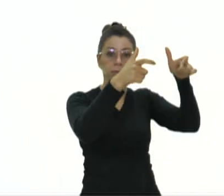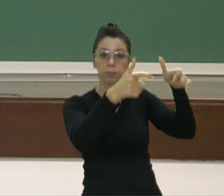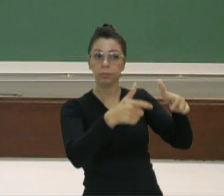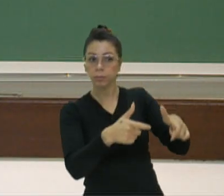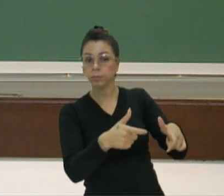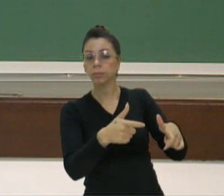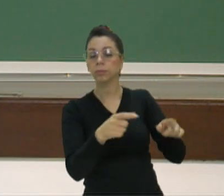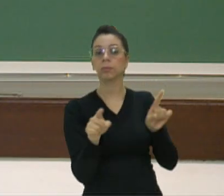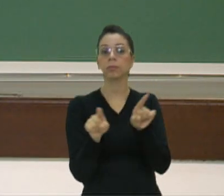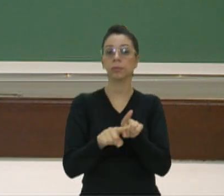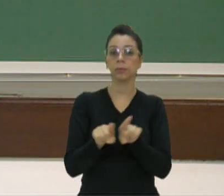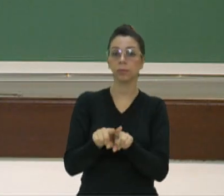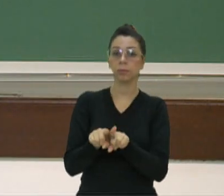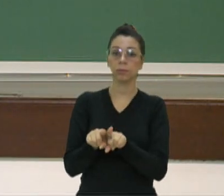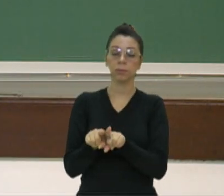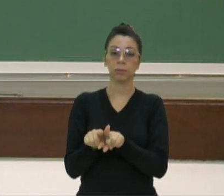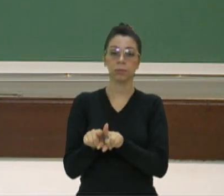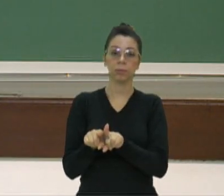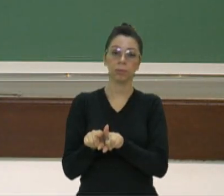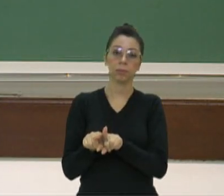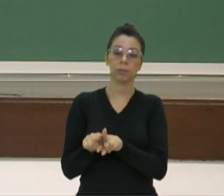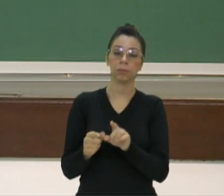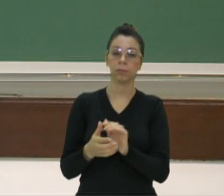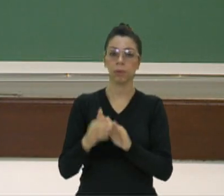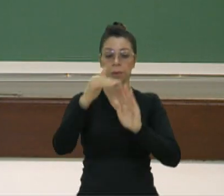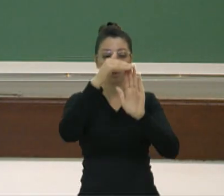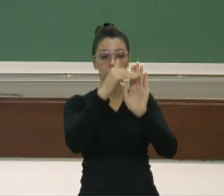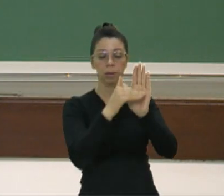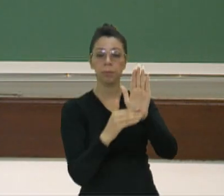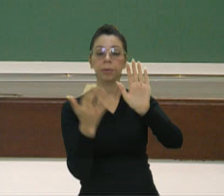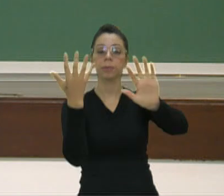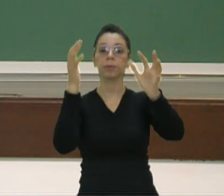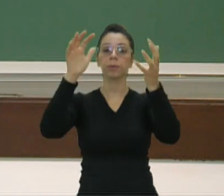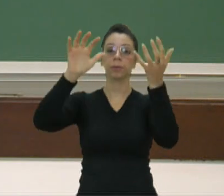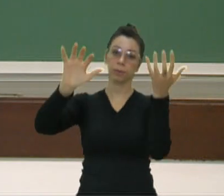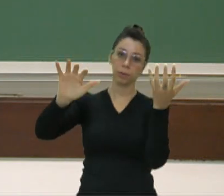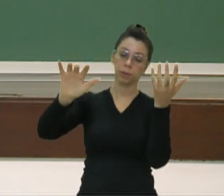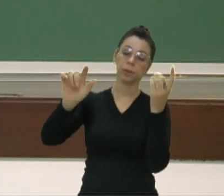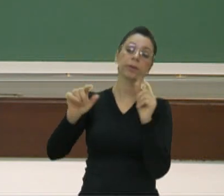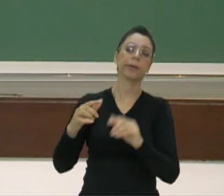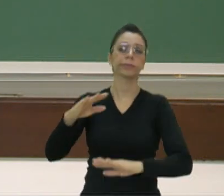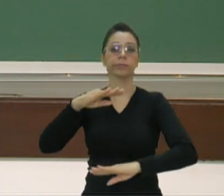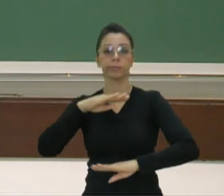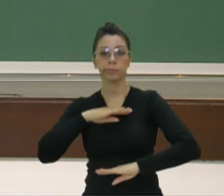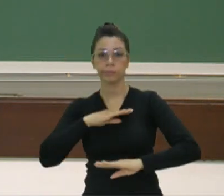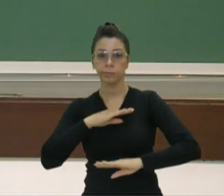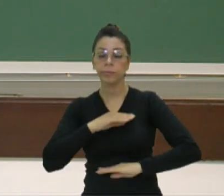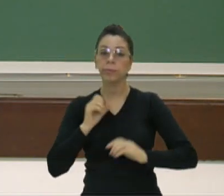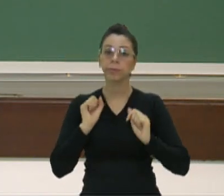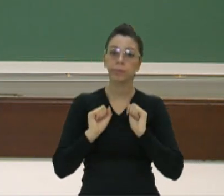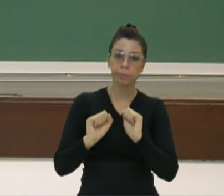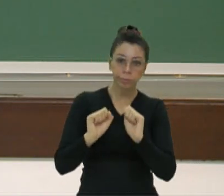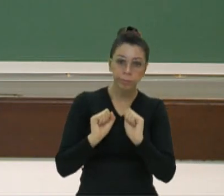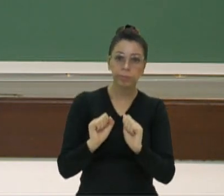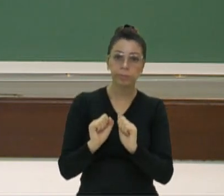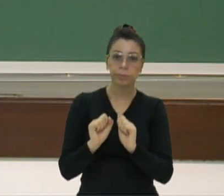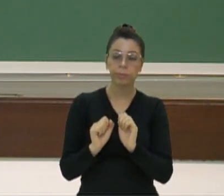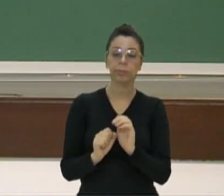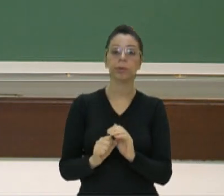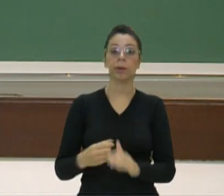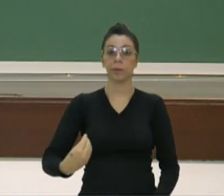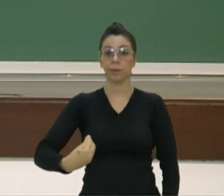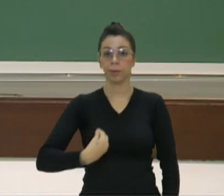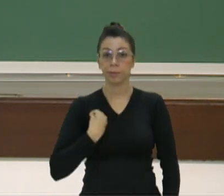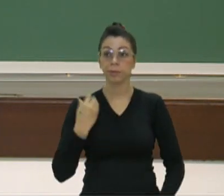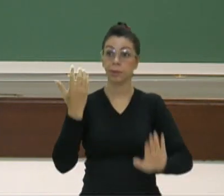posição e associado aos fatores e aos elementos do clima. Existem situações que são pertinentes a